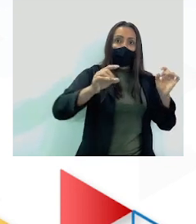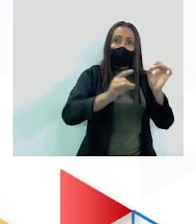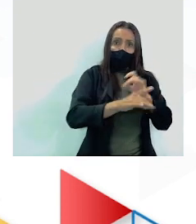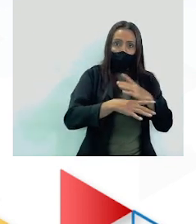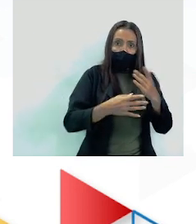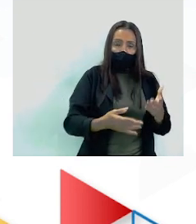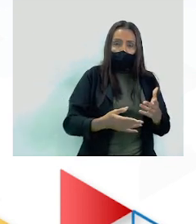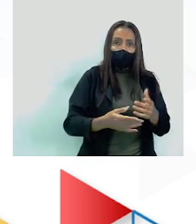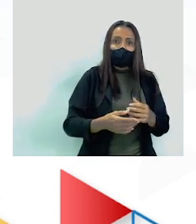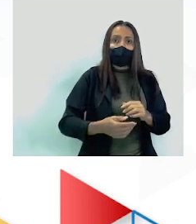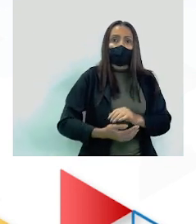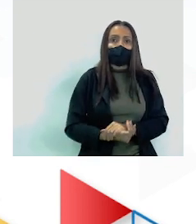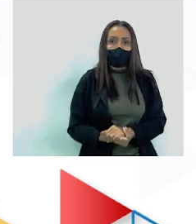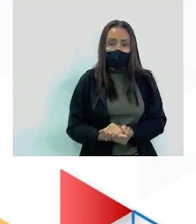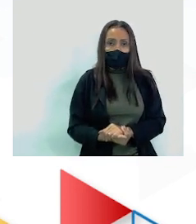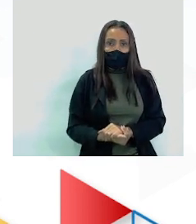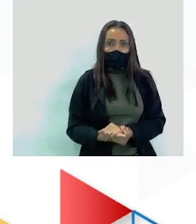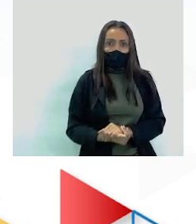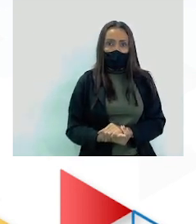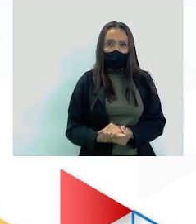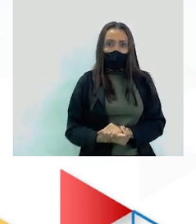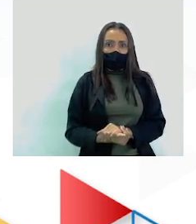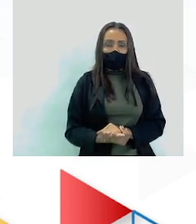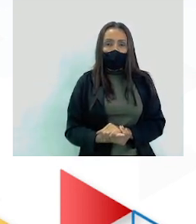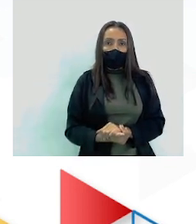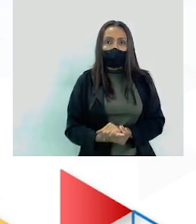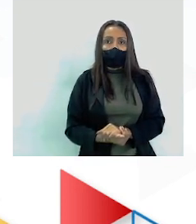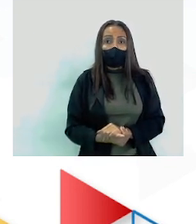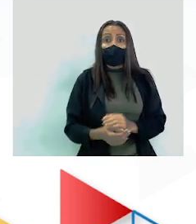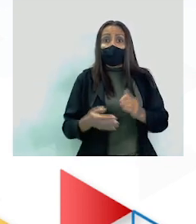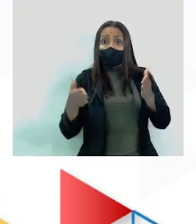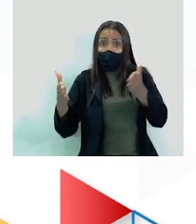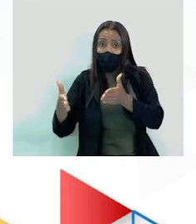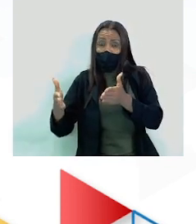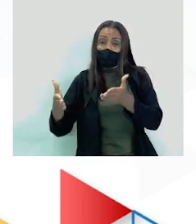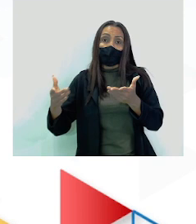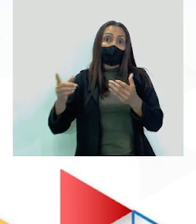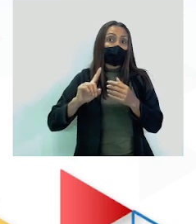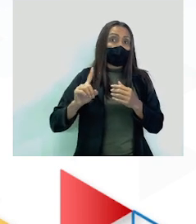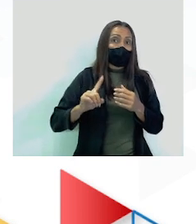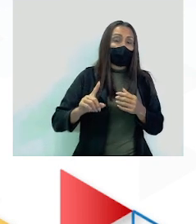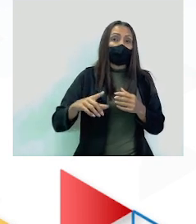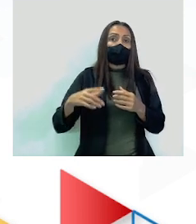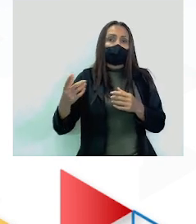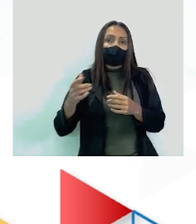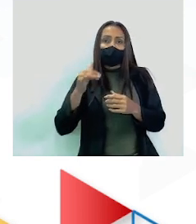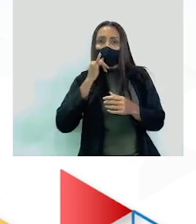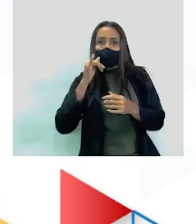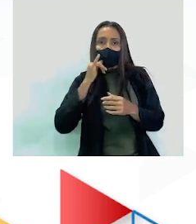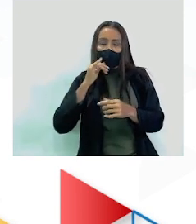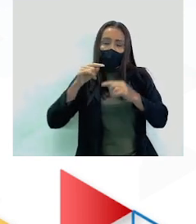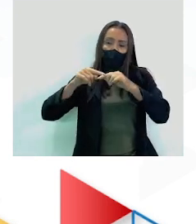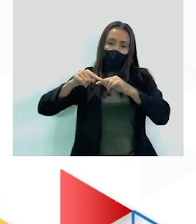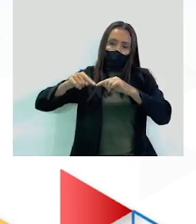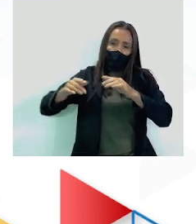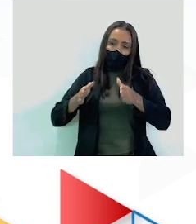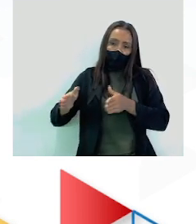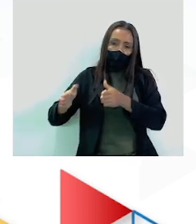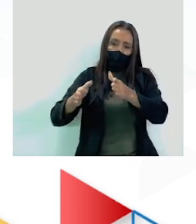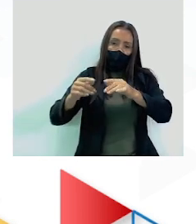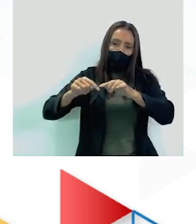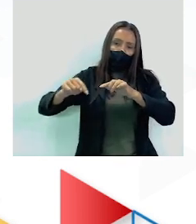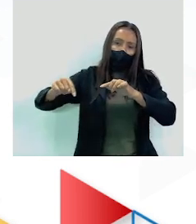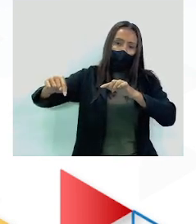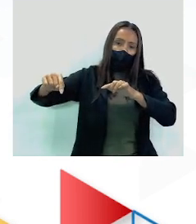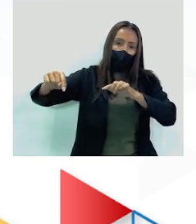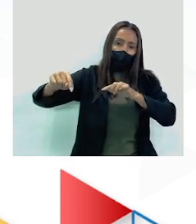mesmo ponto sem passar por outros pontos se cruzarem, né? Nessa daí você pode, por exemplo, ir por um caminho, passa, sei lá, passa no